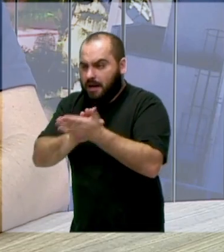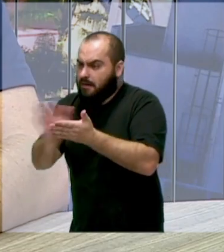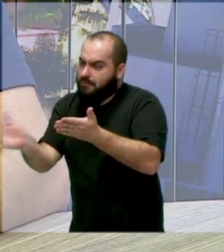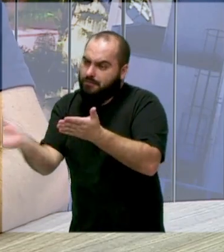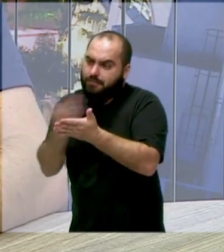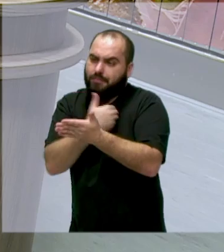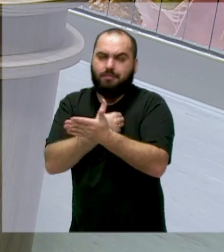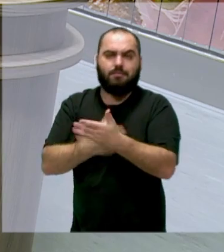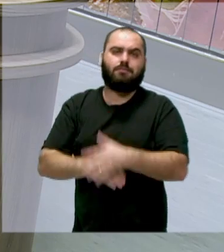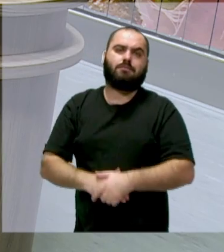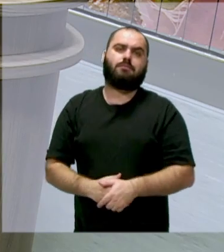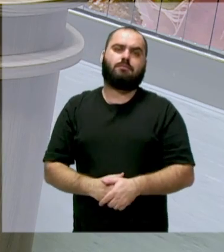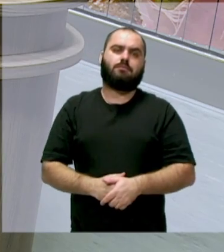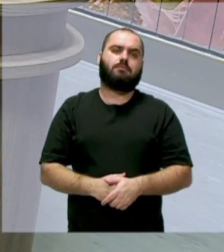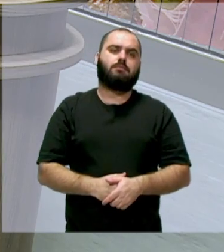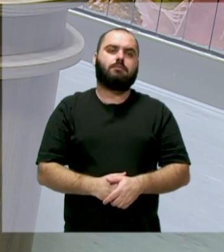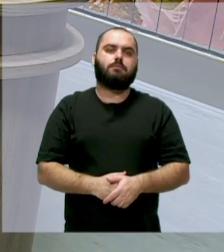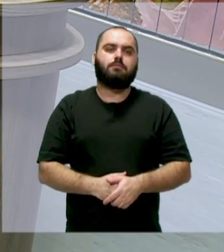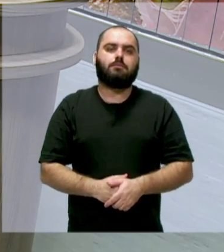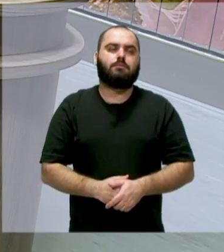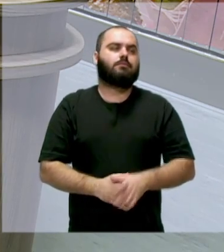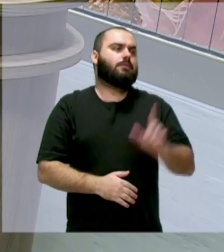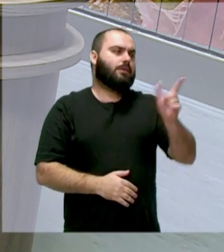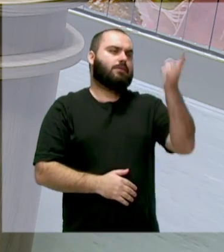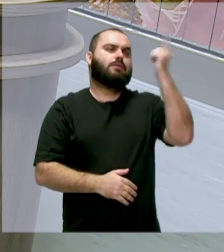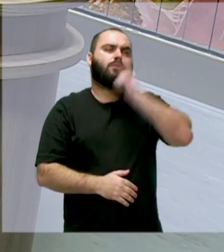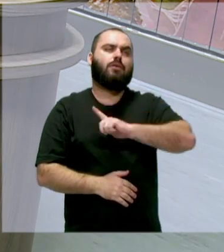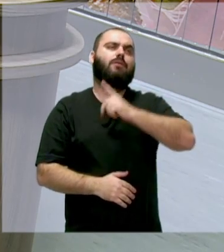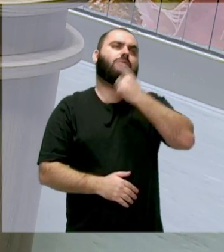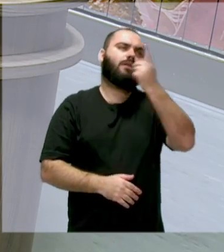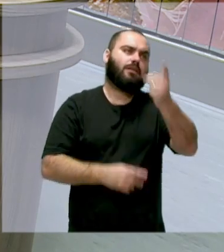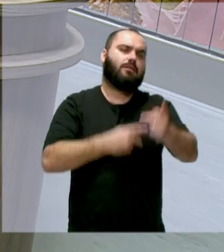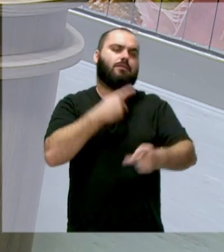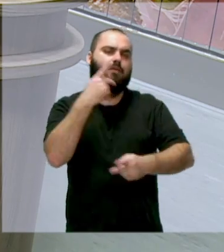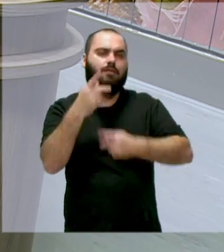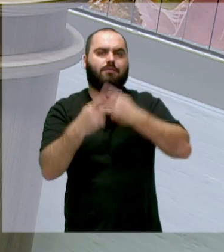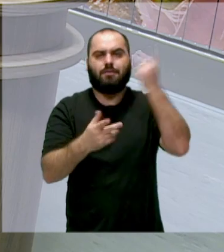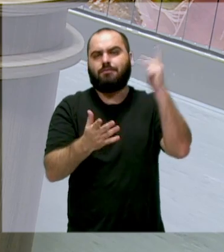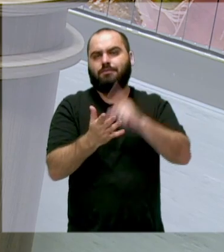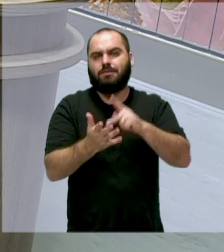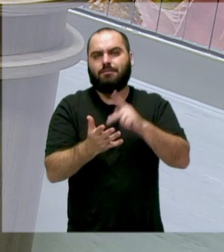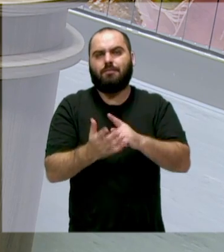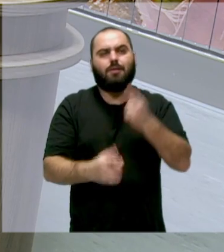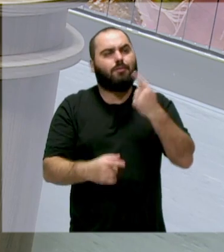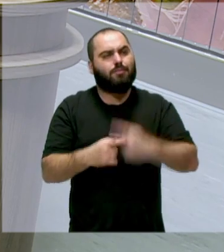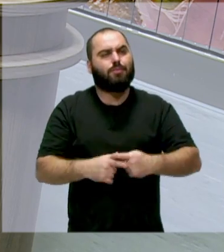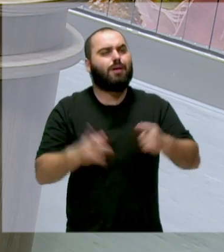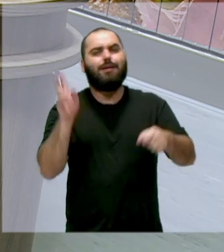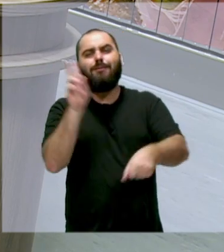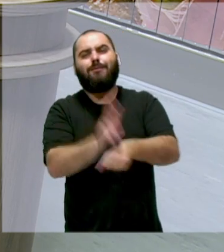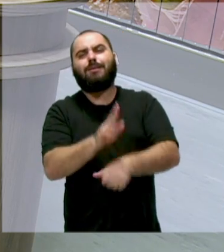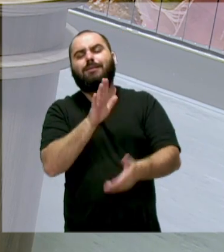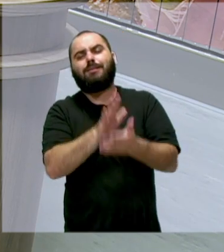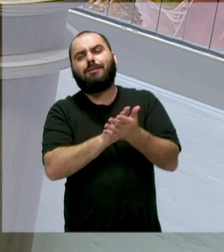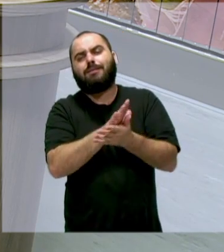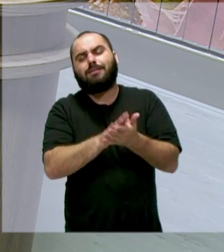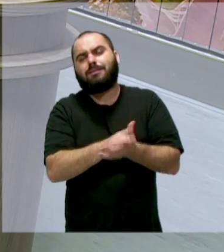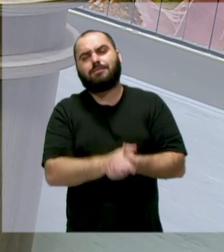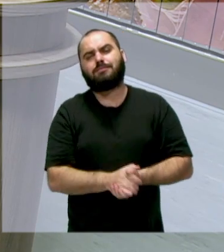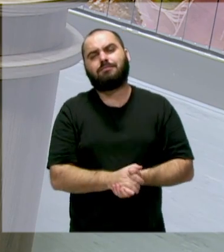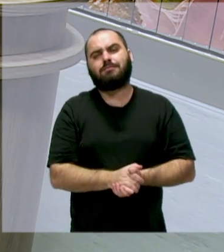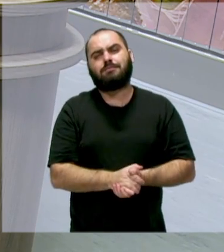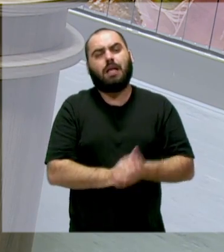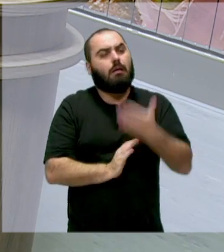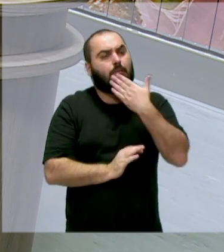destino correto. E aí a gente volta sempre a bater naquela tecla, né? Por que não prevenir? Né?